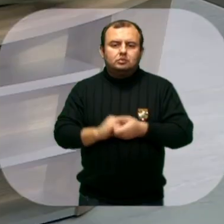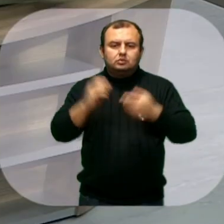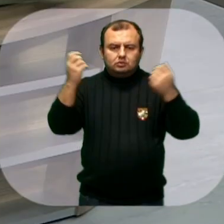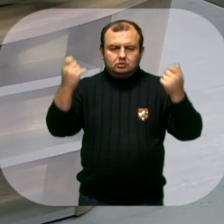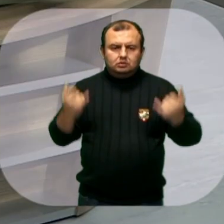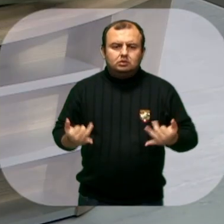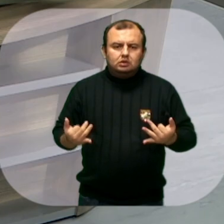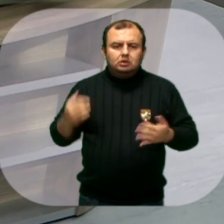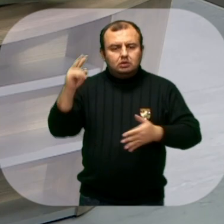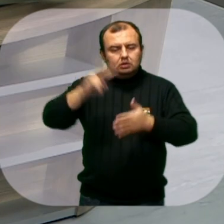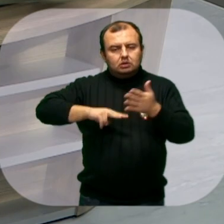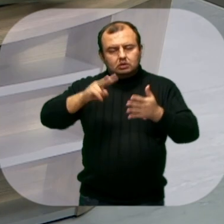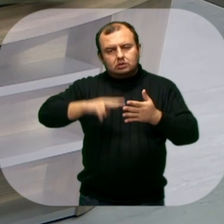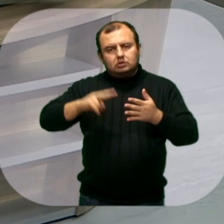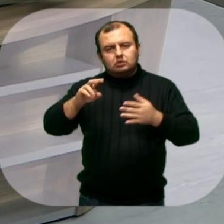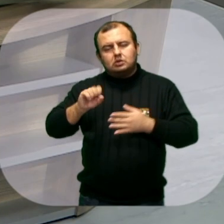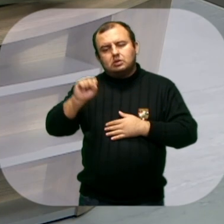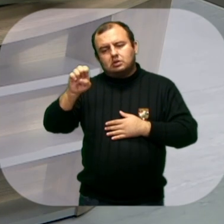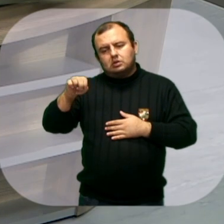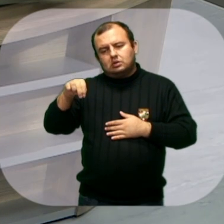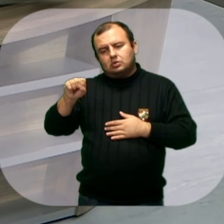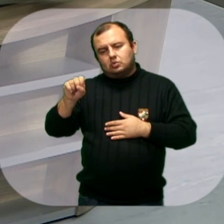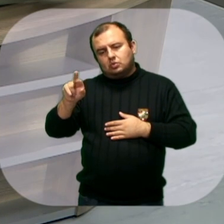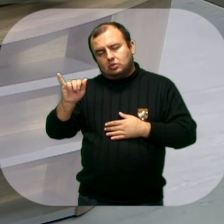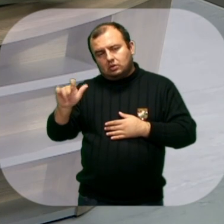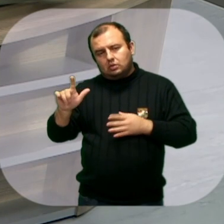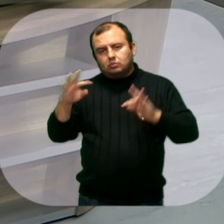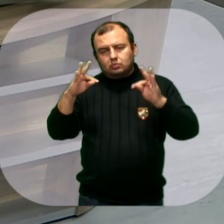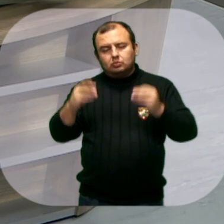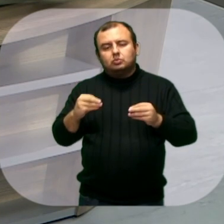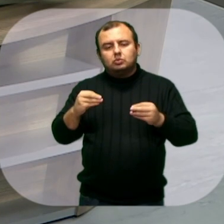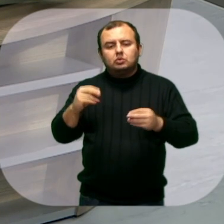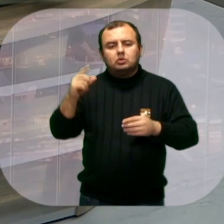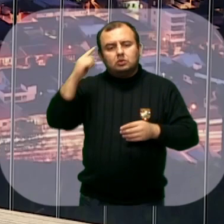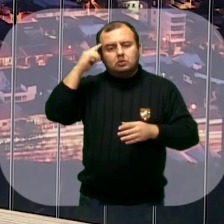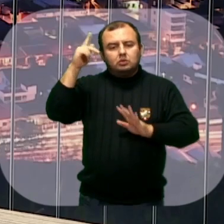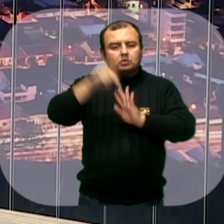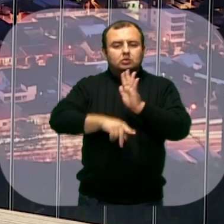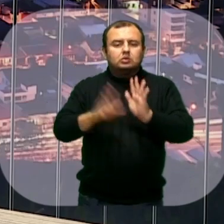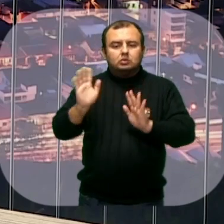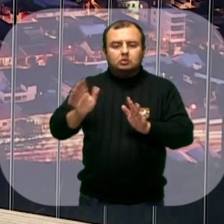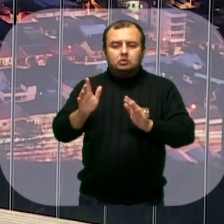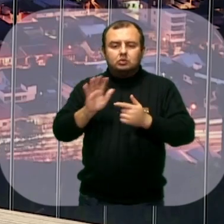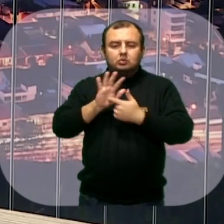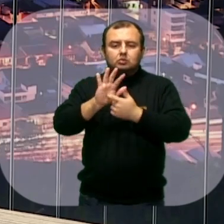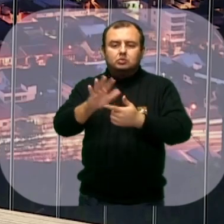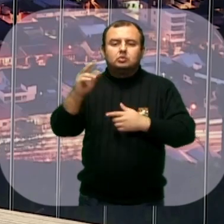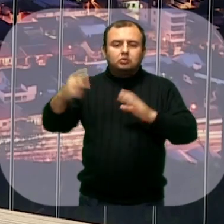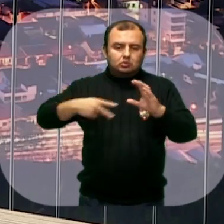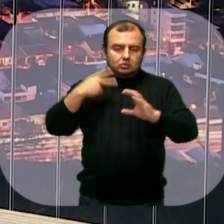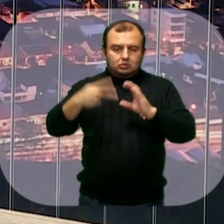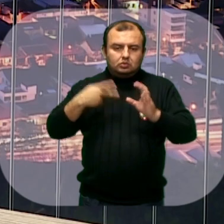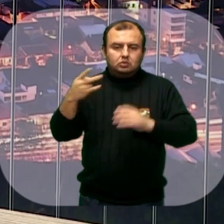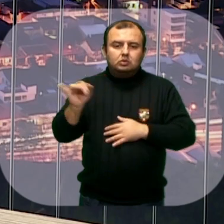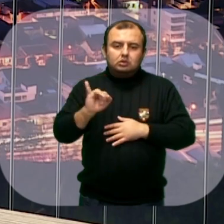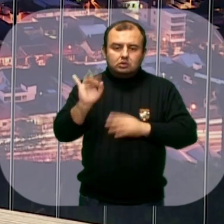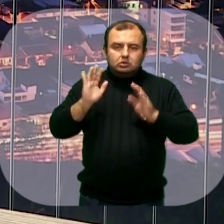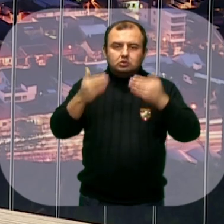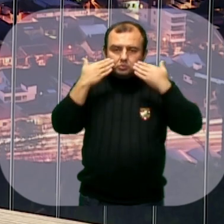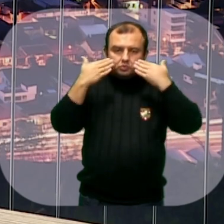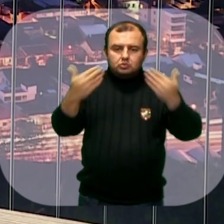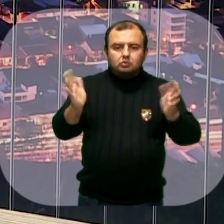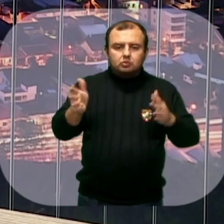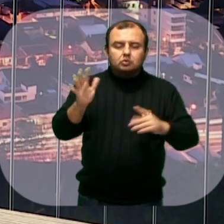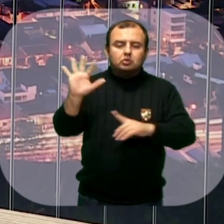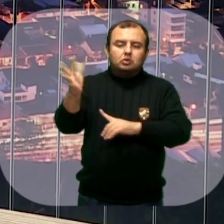falando em leitura sensorial, me lembrou um projeto que já passou, inclusive, em exposição aqui pela Câmara de Vereadores, que é